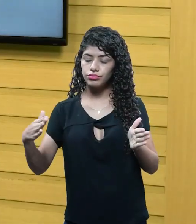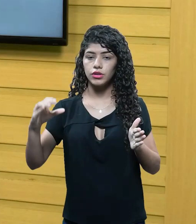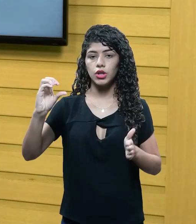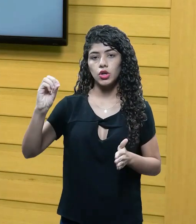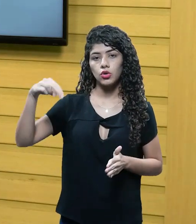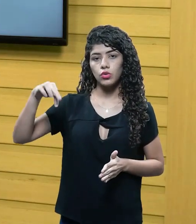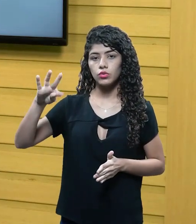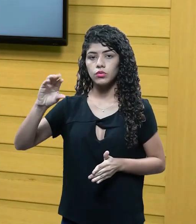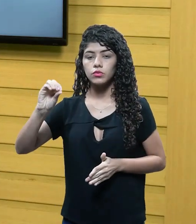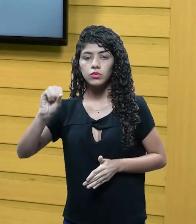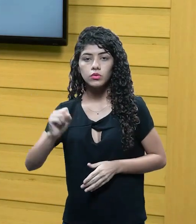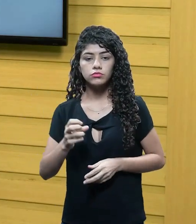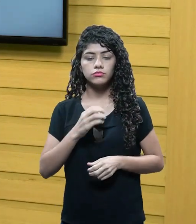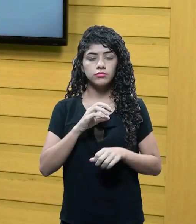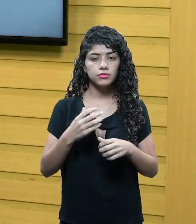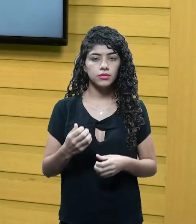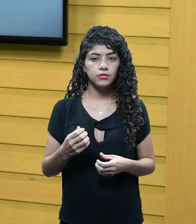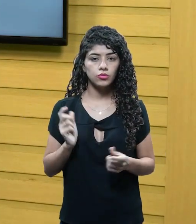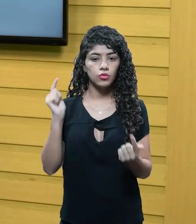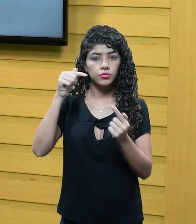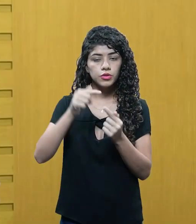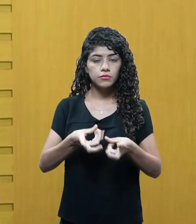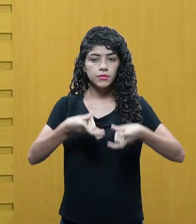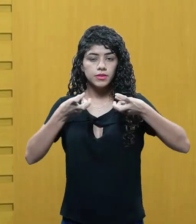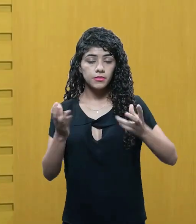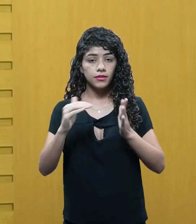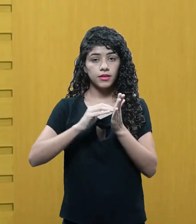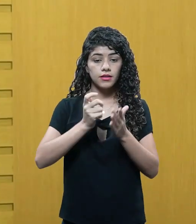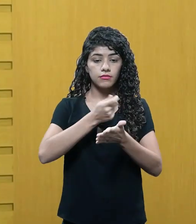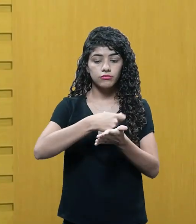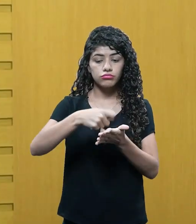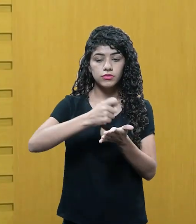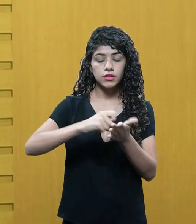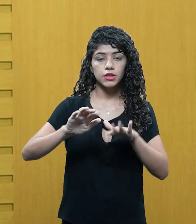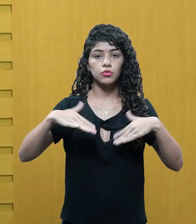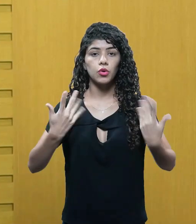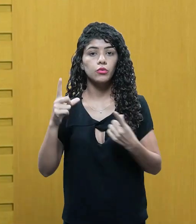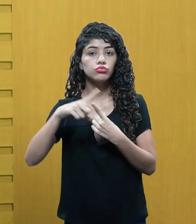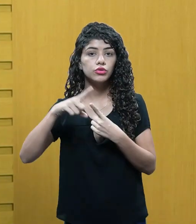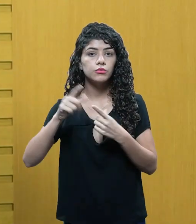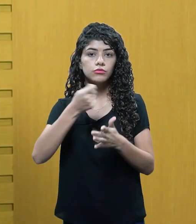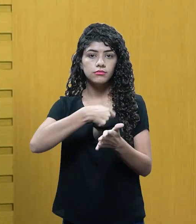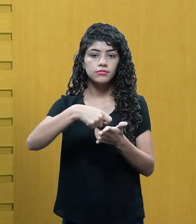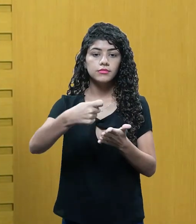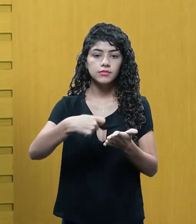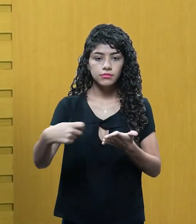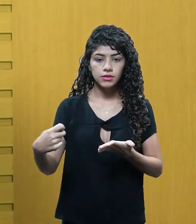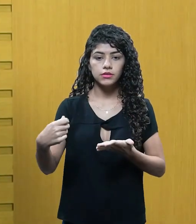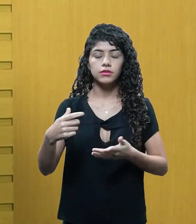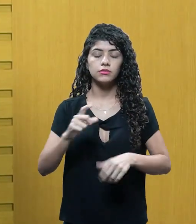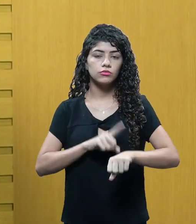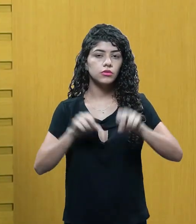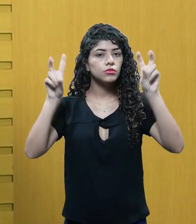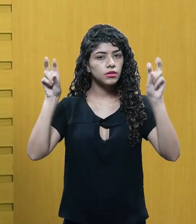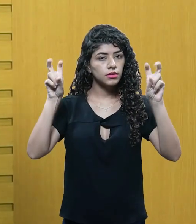de contos no sentido de perceber até onde a escrita dela ia, qual era o estilo da escrita dela. Estilo passa